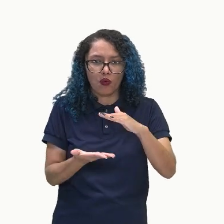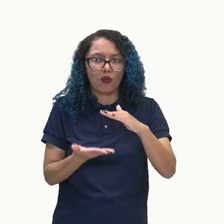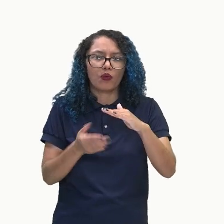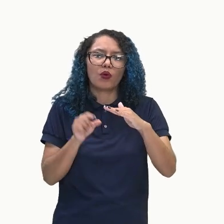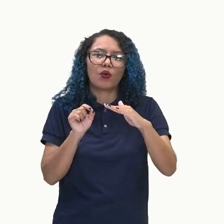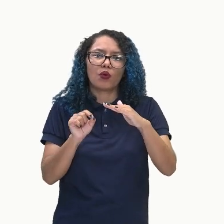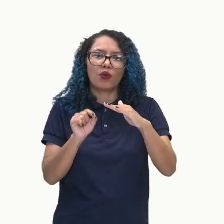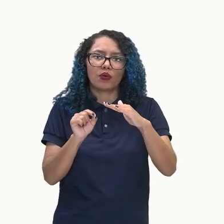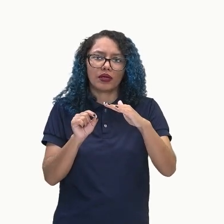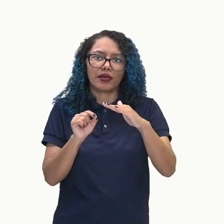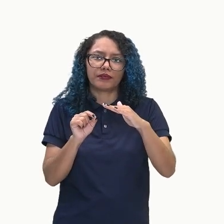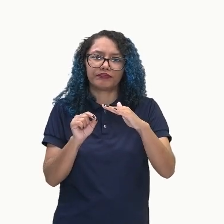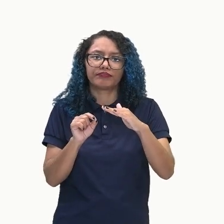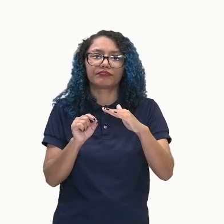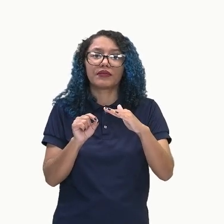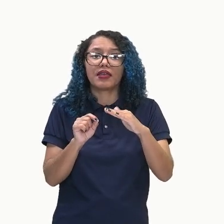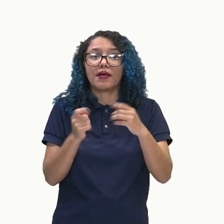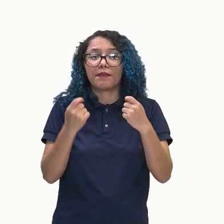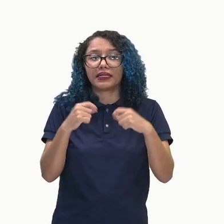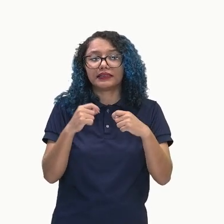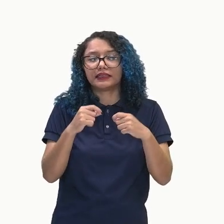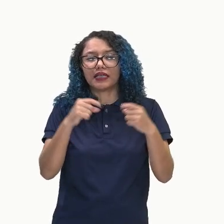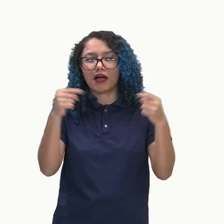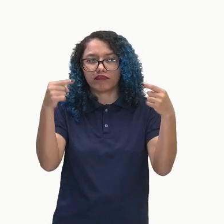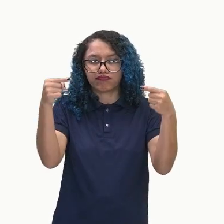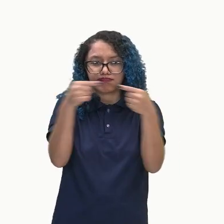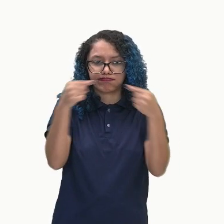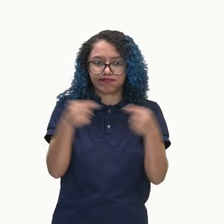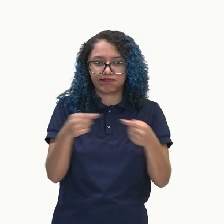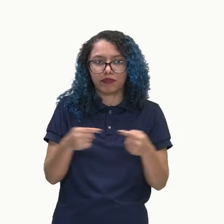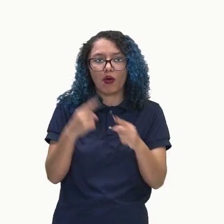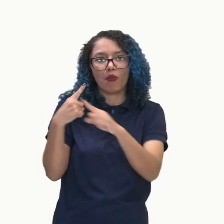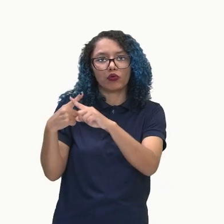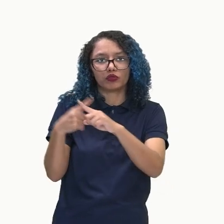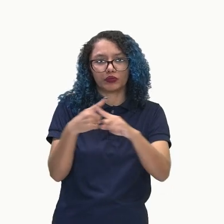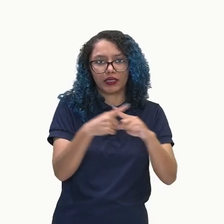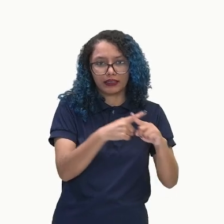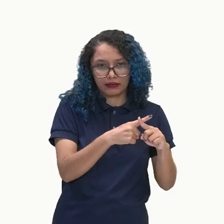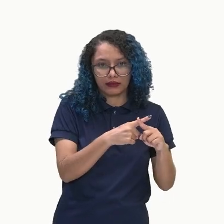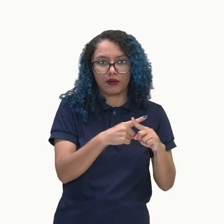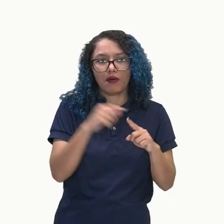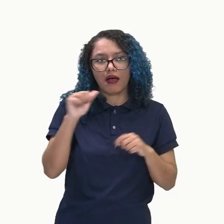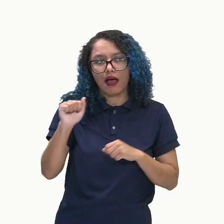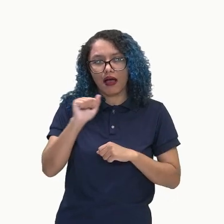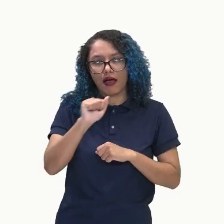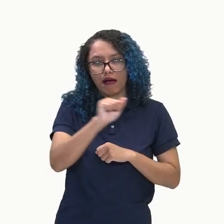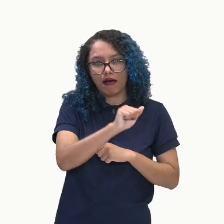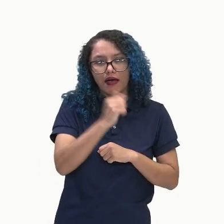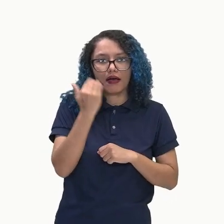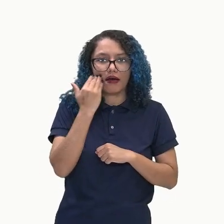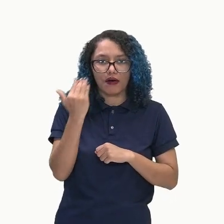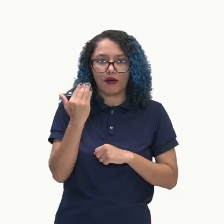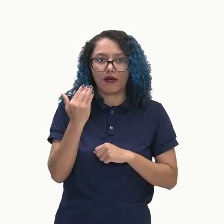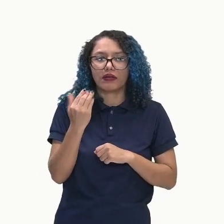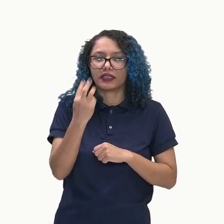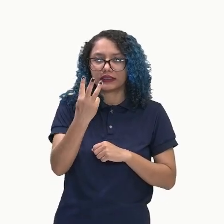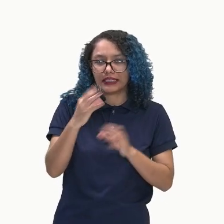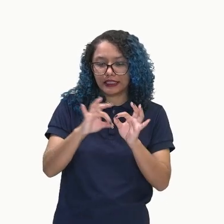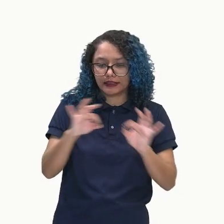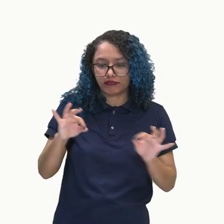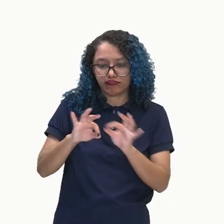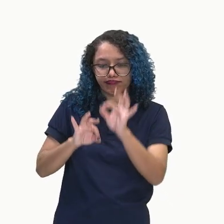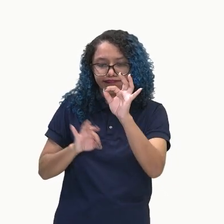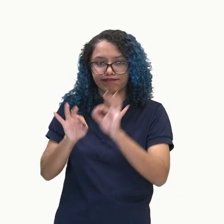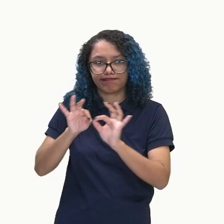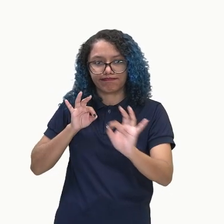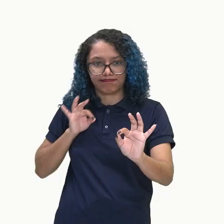a multiplicação das suas 3 arestas. Ou seja, vai ser a multiplicação dessas 3 medidas bem aqui. Então,